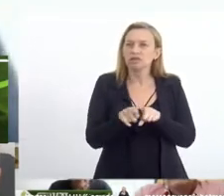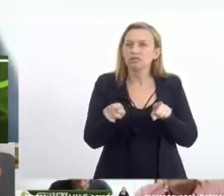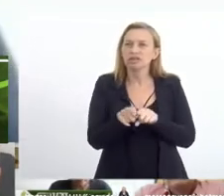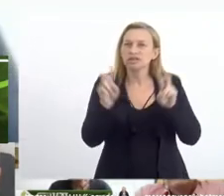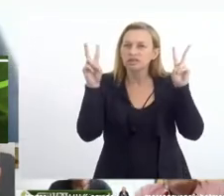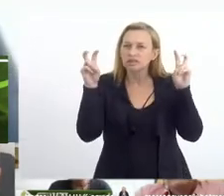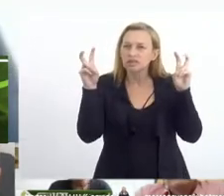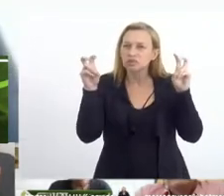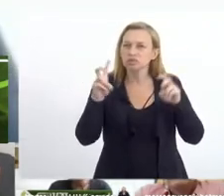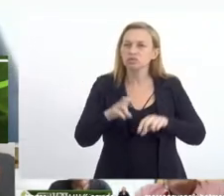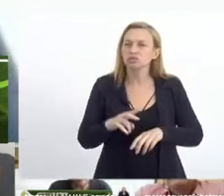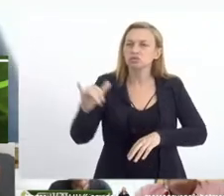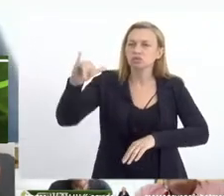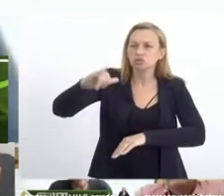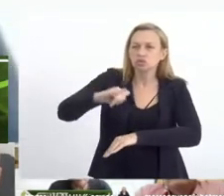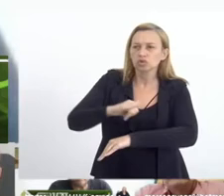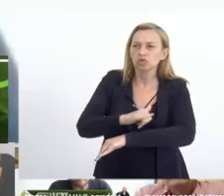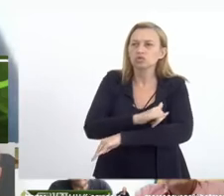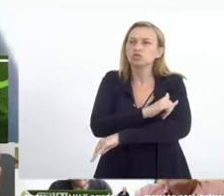questão dos voos,